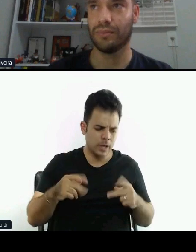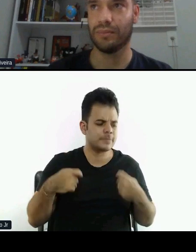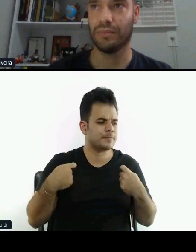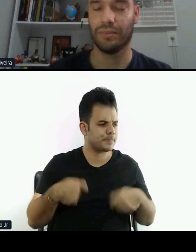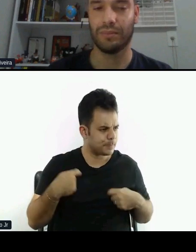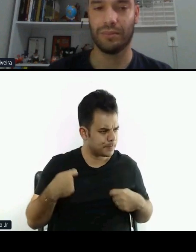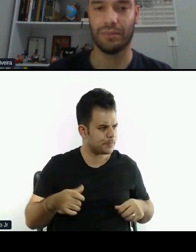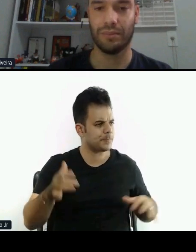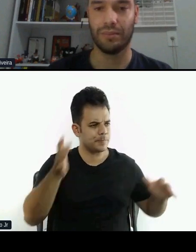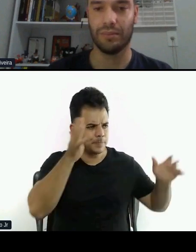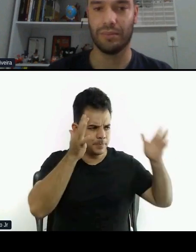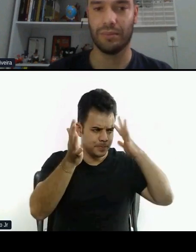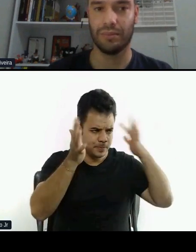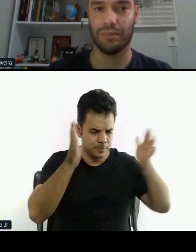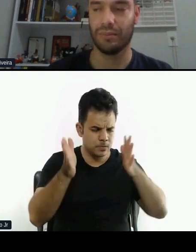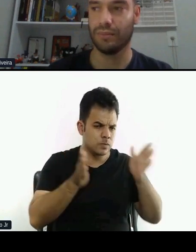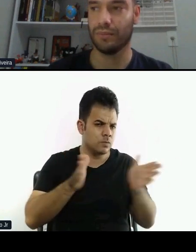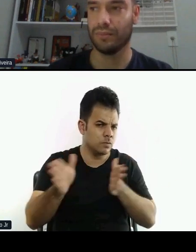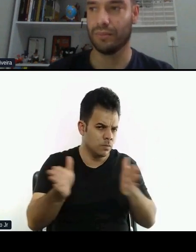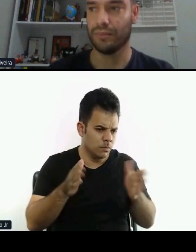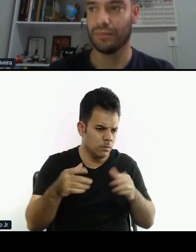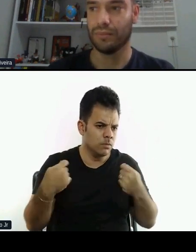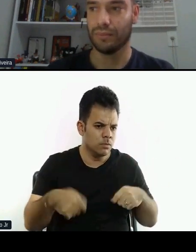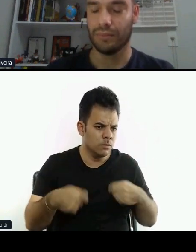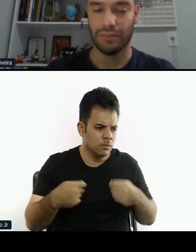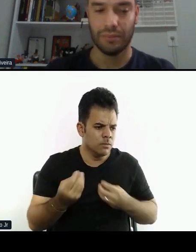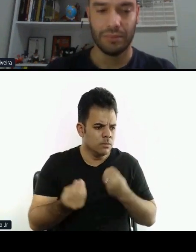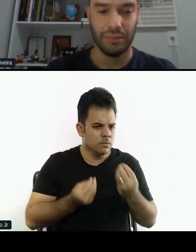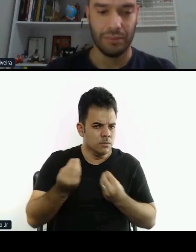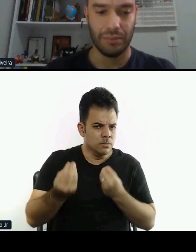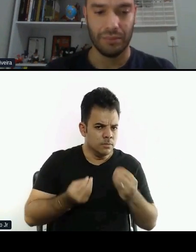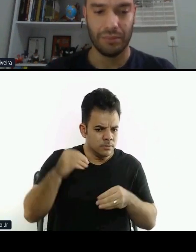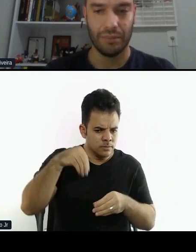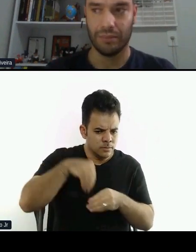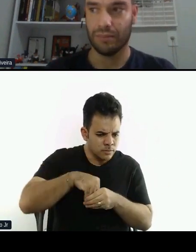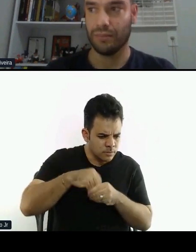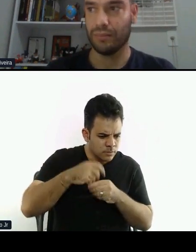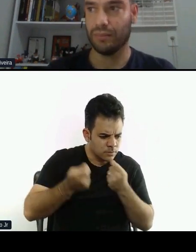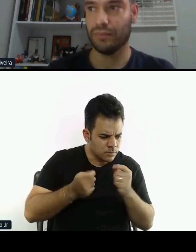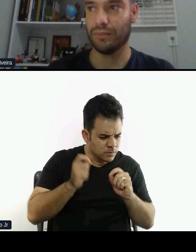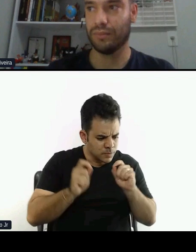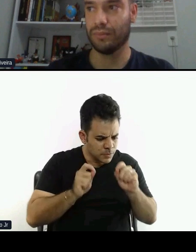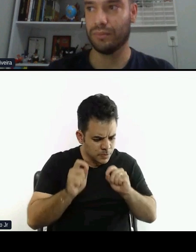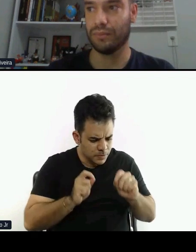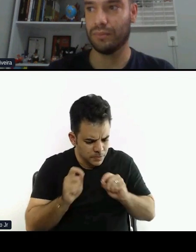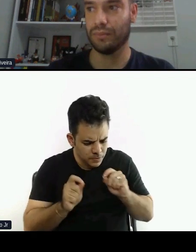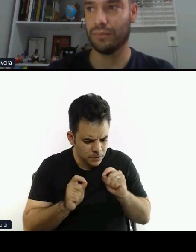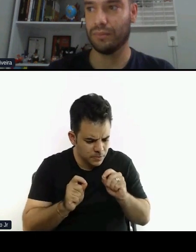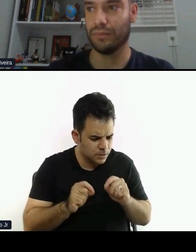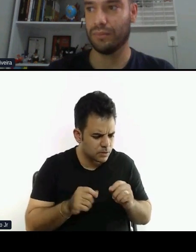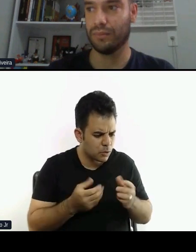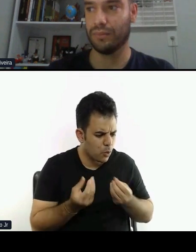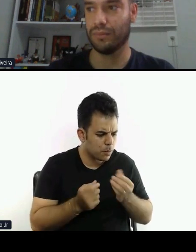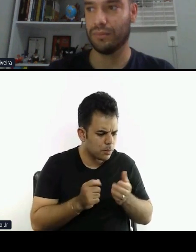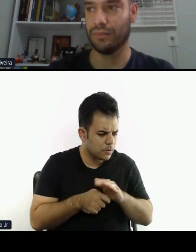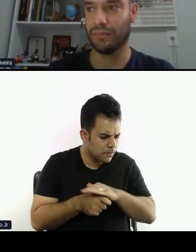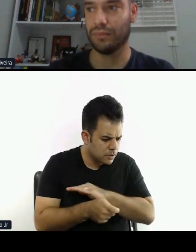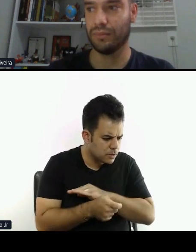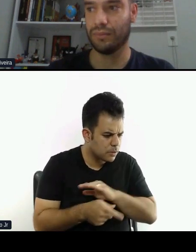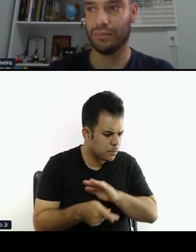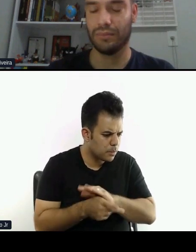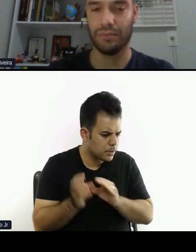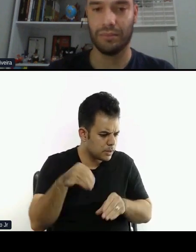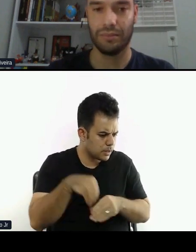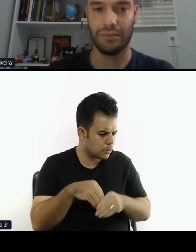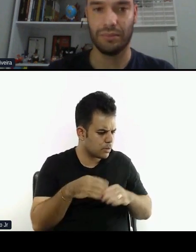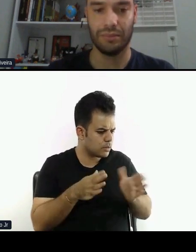trazendo ali de acessibilidade, só que eu vou começar a brigar com algum tipo de recurso, né, para eu conseguir ter um tipo de investimento para eu trazer acessibilidade na minha empresa.